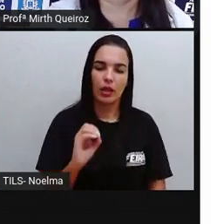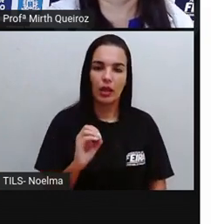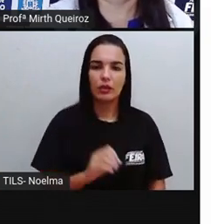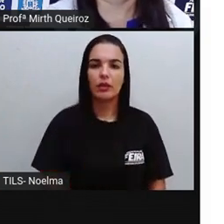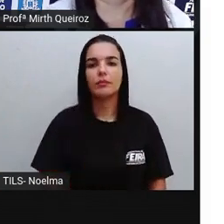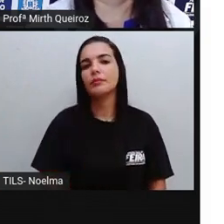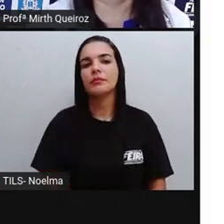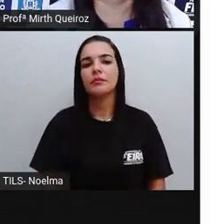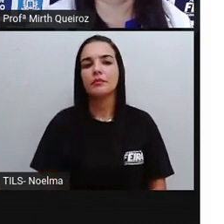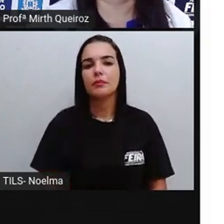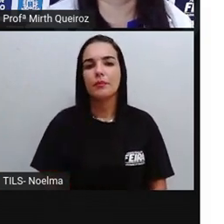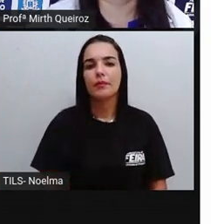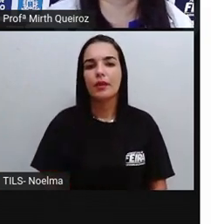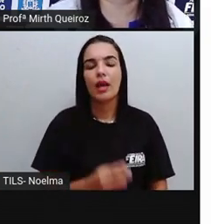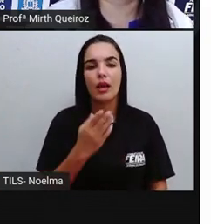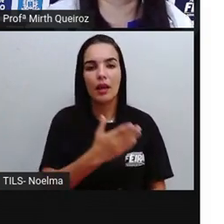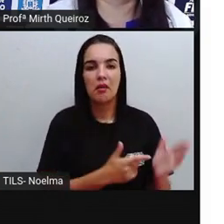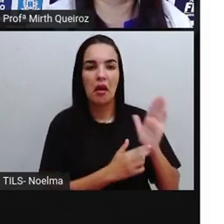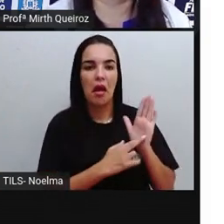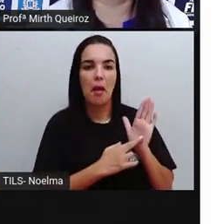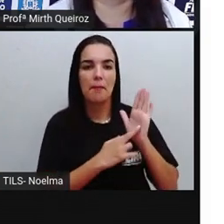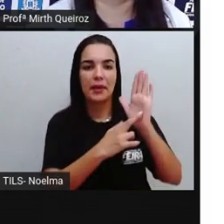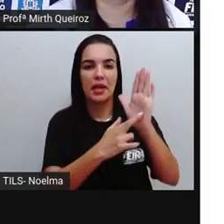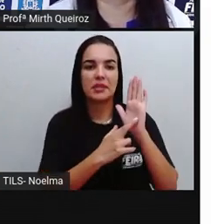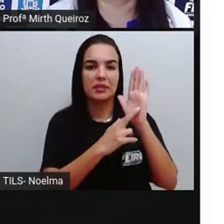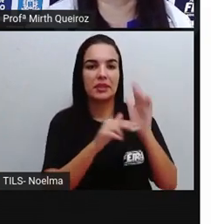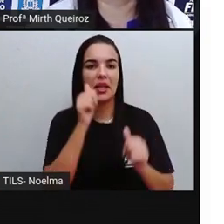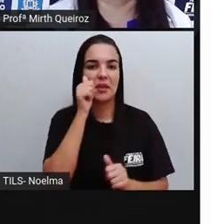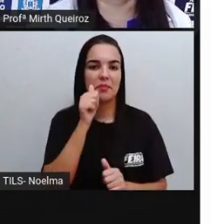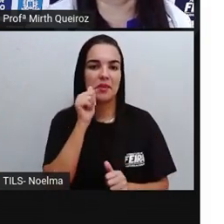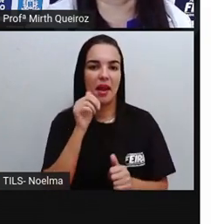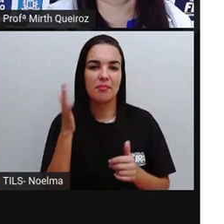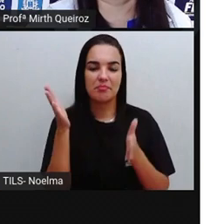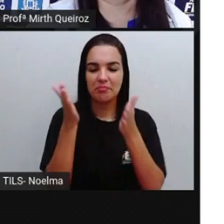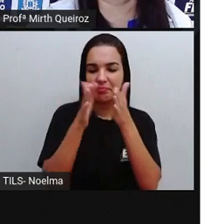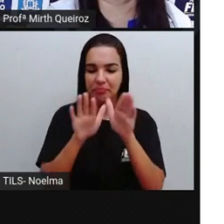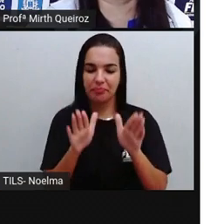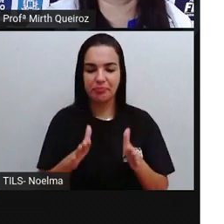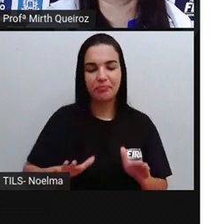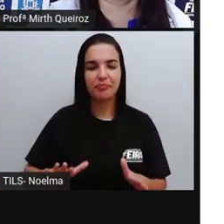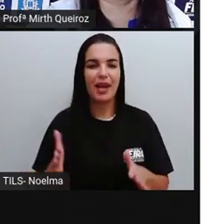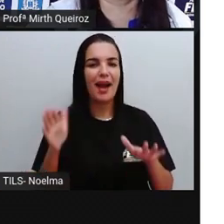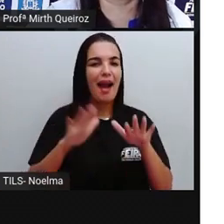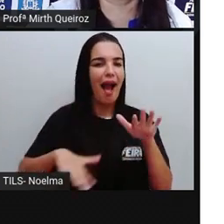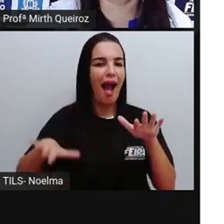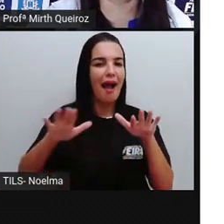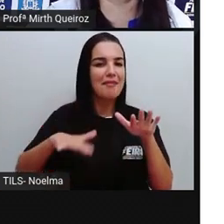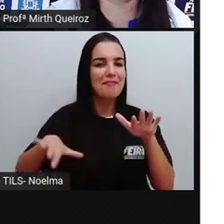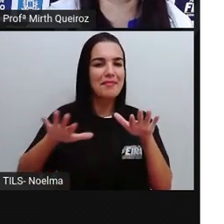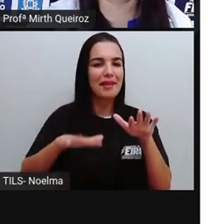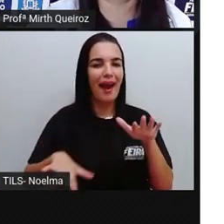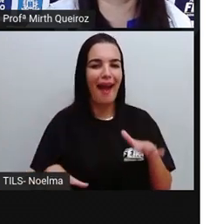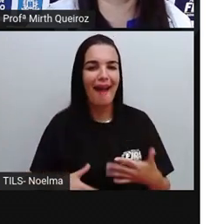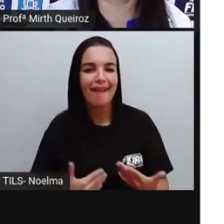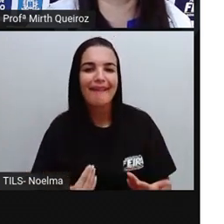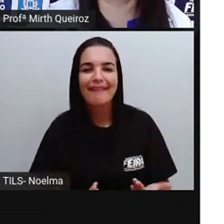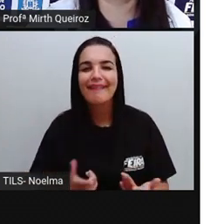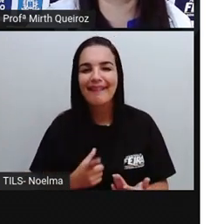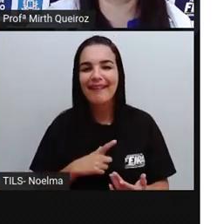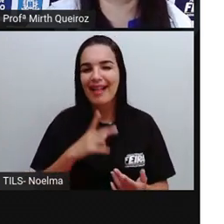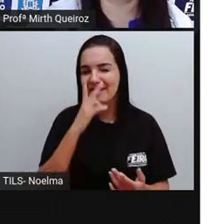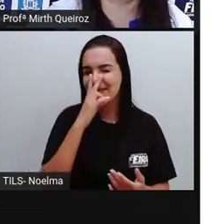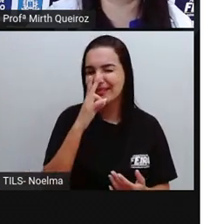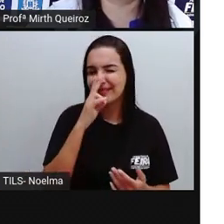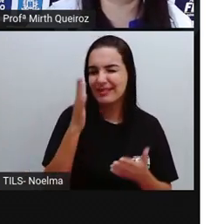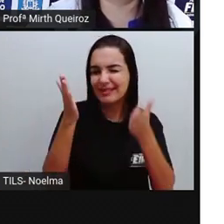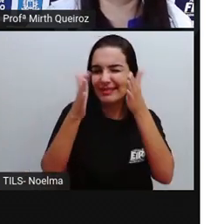Aqui ele está representando essa loirinha na praia. Note que, embora é a representação da figura humana,